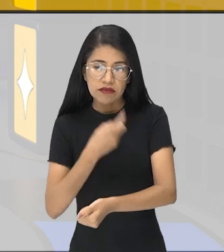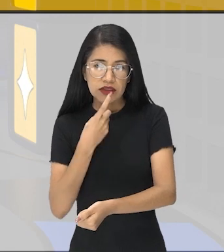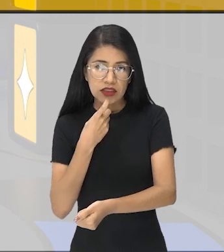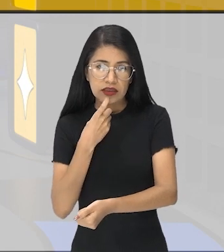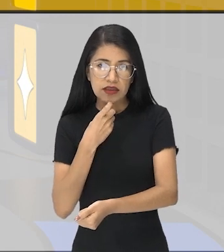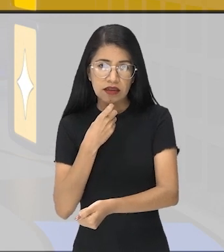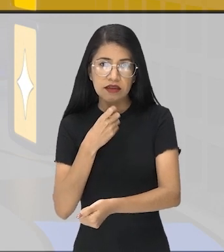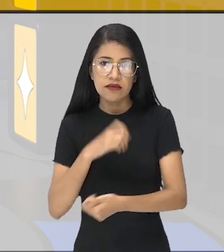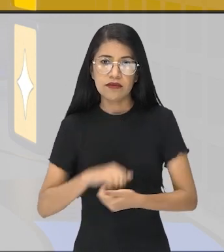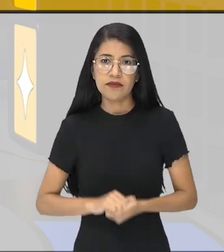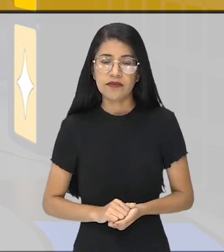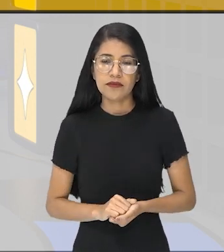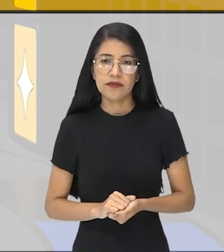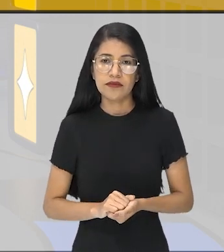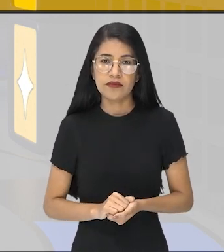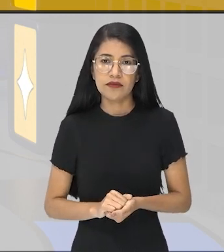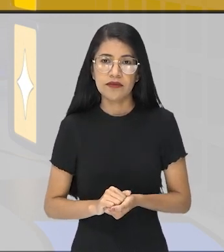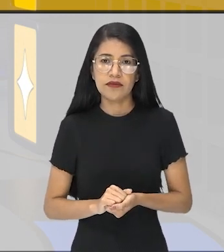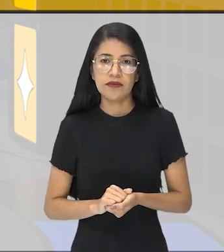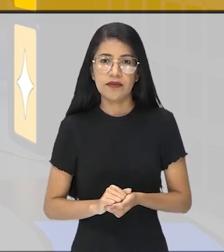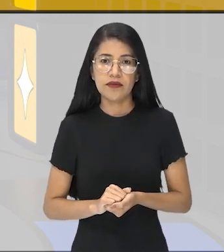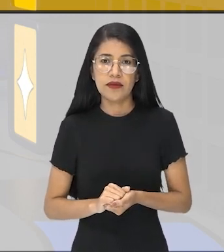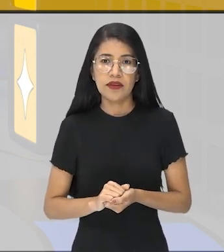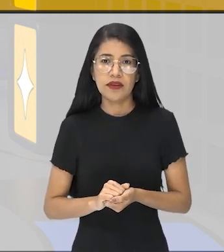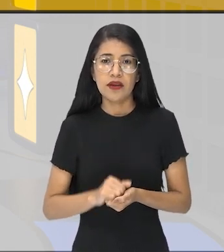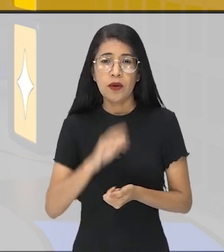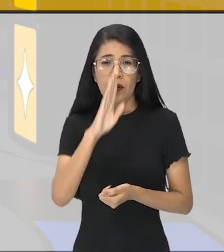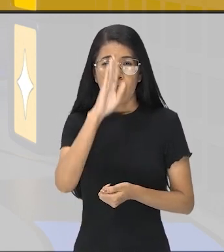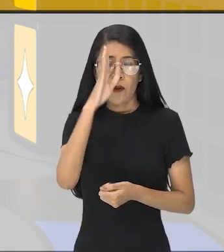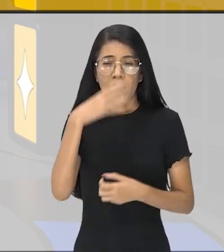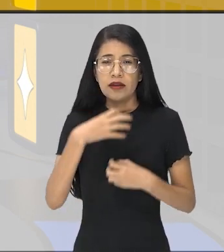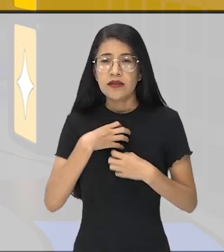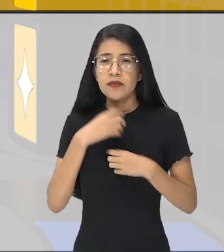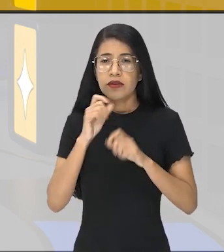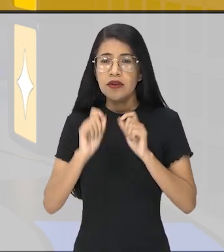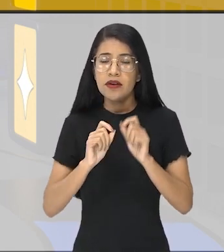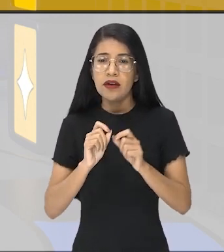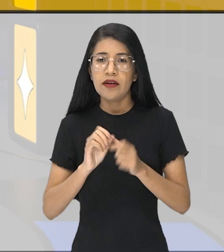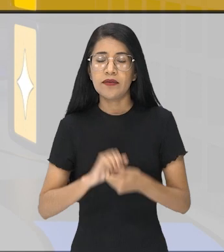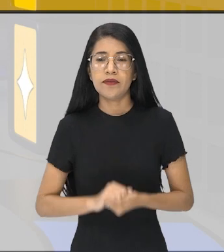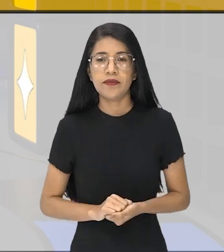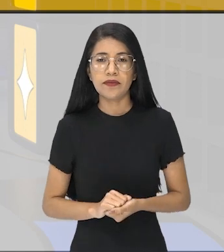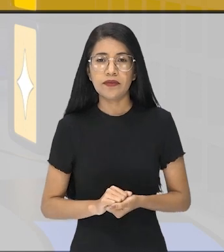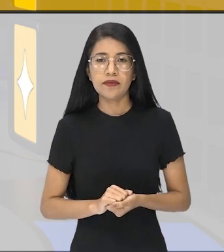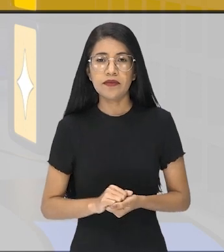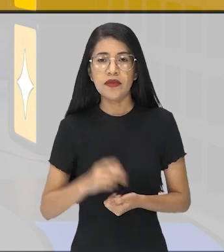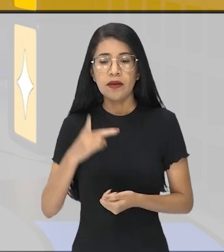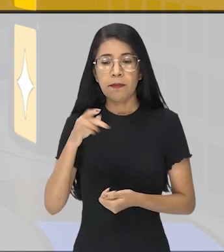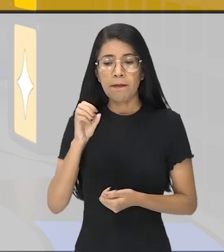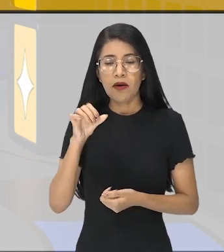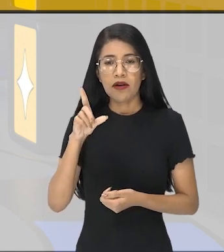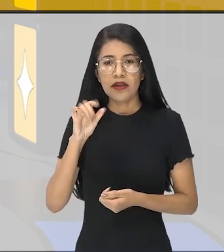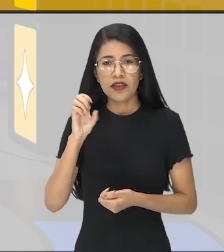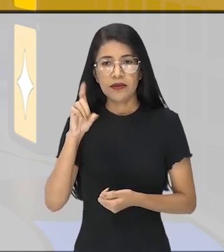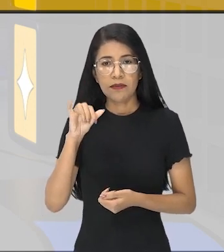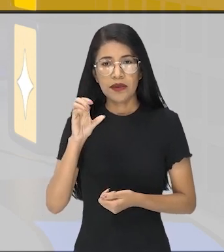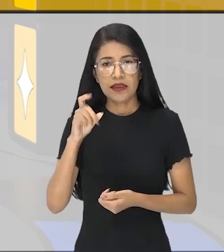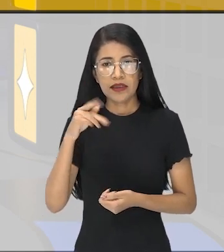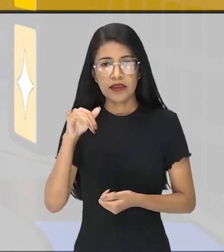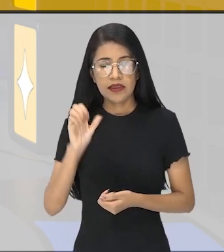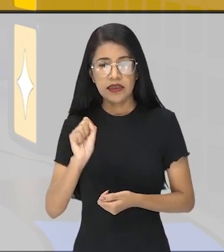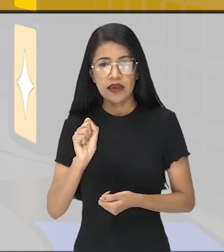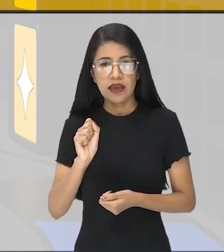laboratório. Alguns dos principais sintomas são polidipsia, que é a ingestão de líquidos com